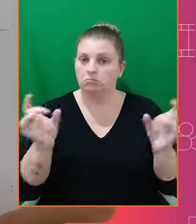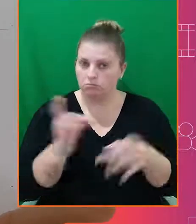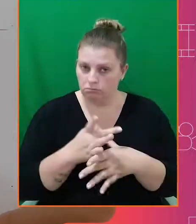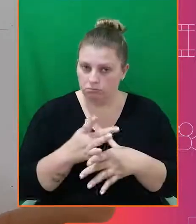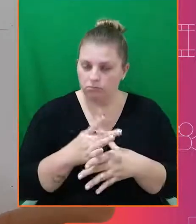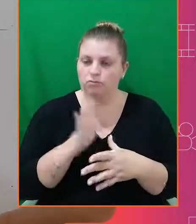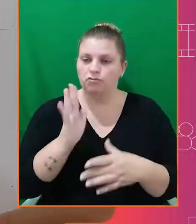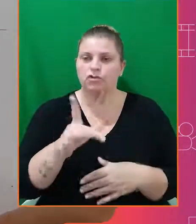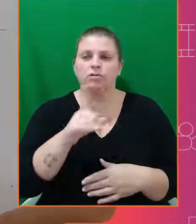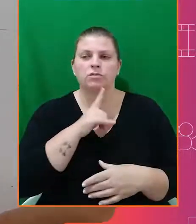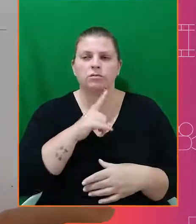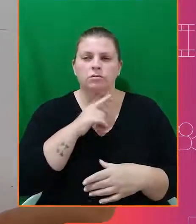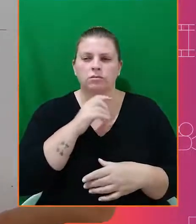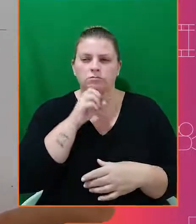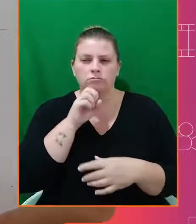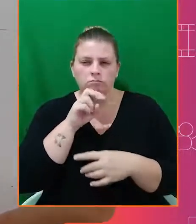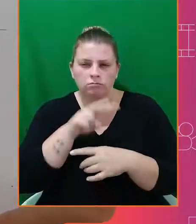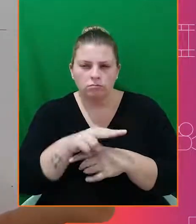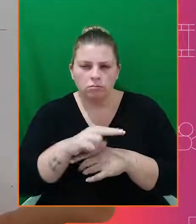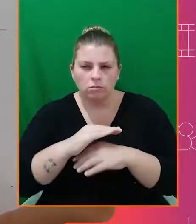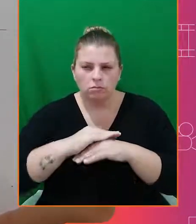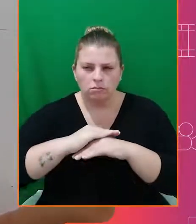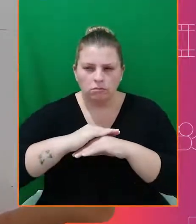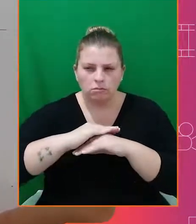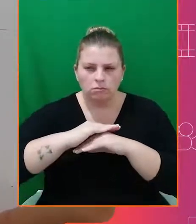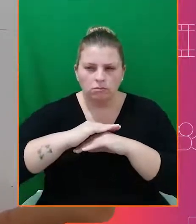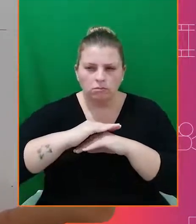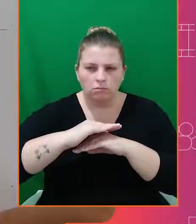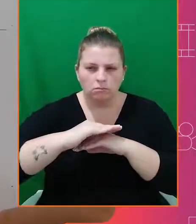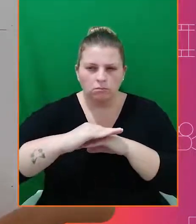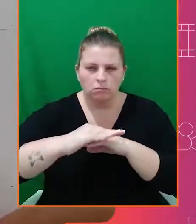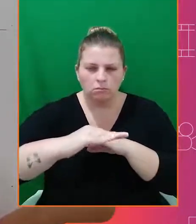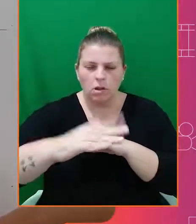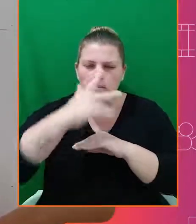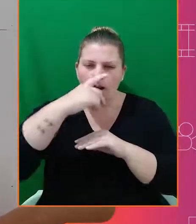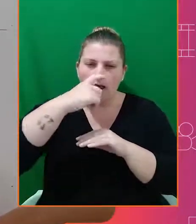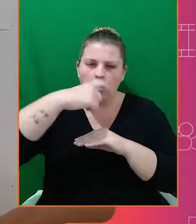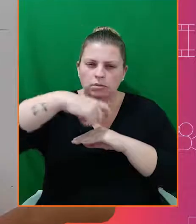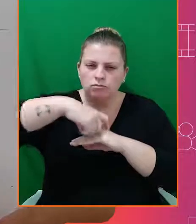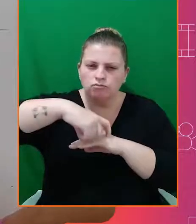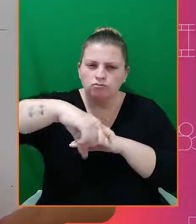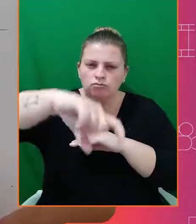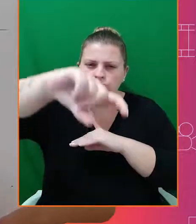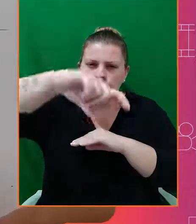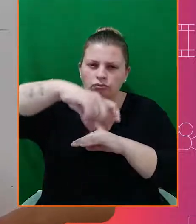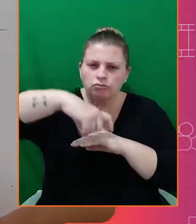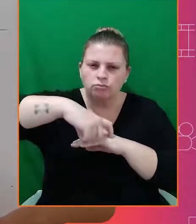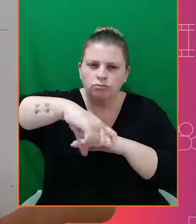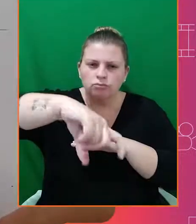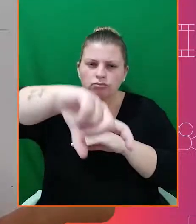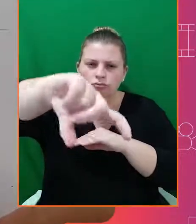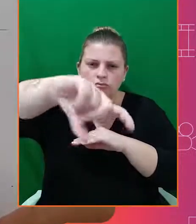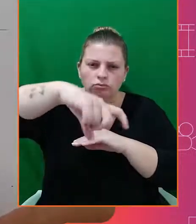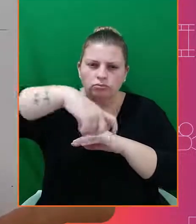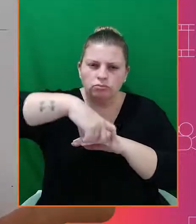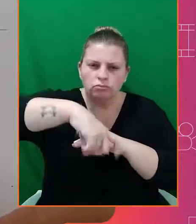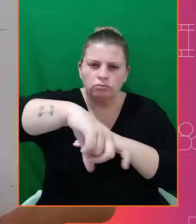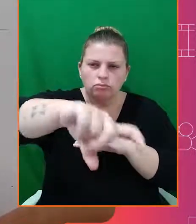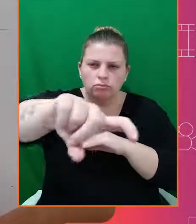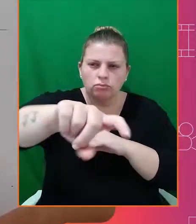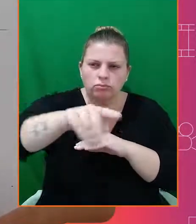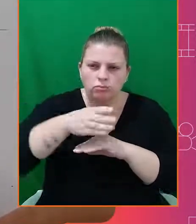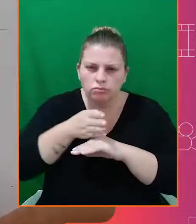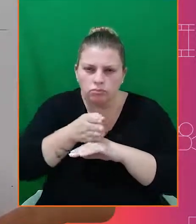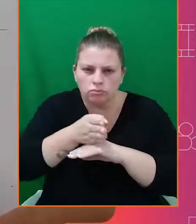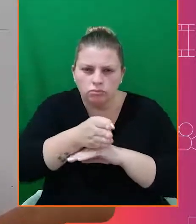Pronto! Aqui nós já temos a impressão de um piso como se fossem tábuas ou alguma coisa assim, indo em direção ao ponto